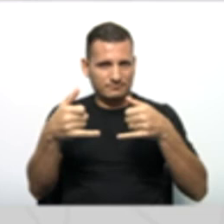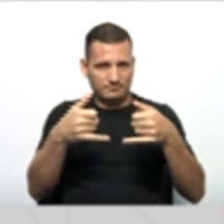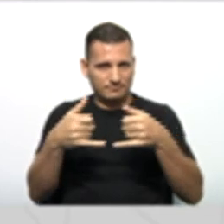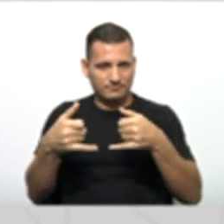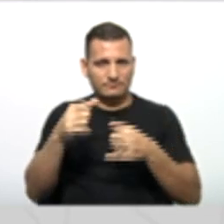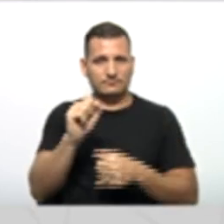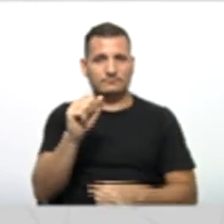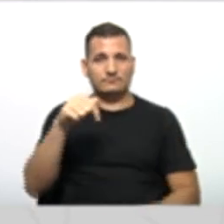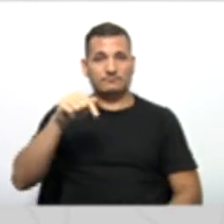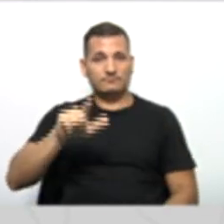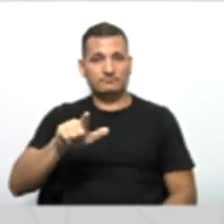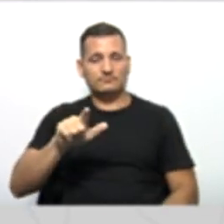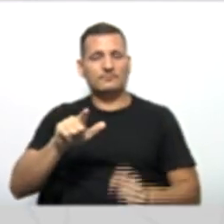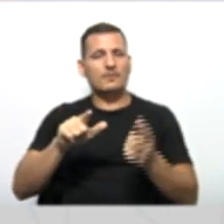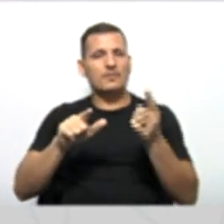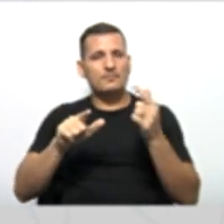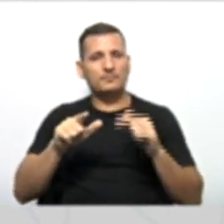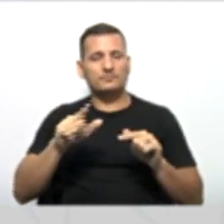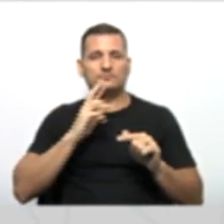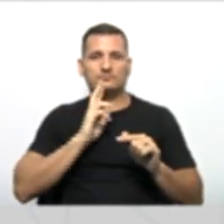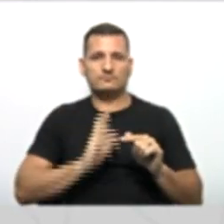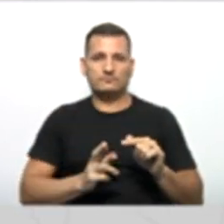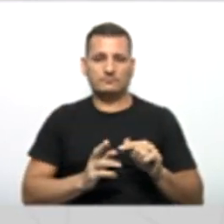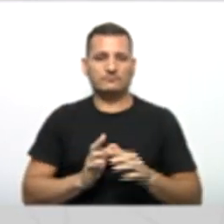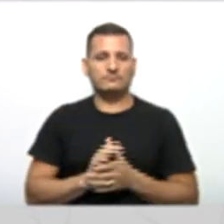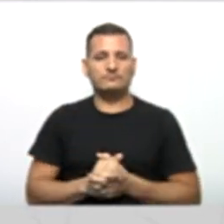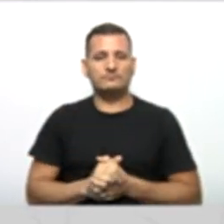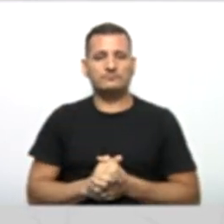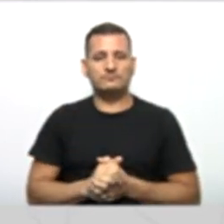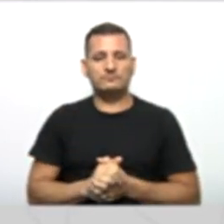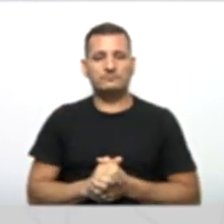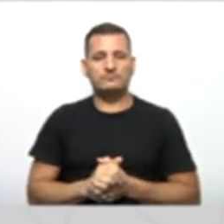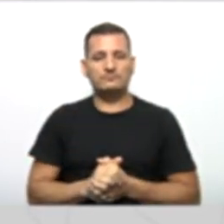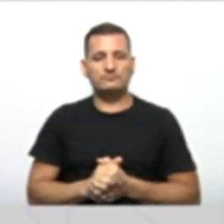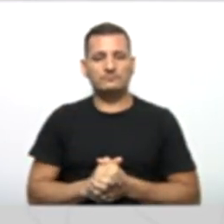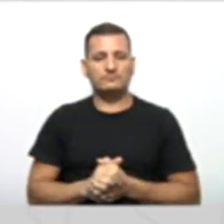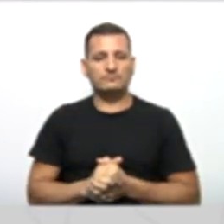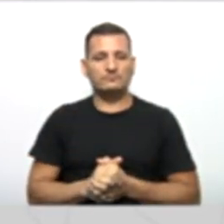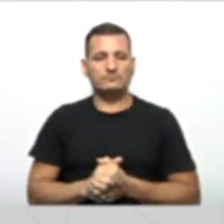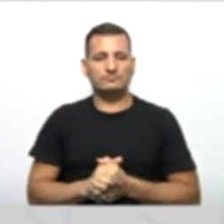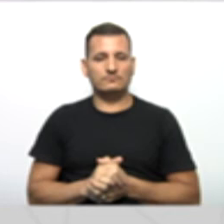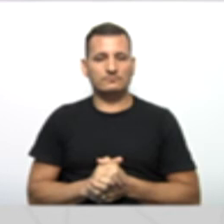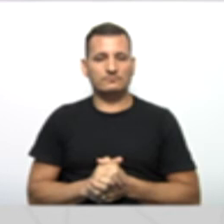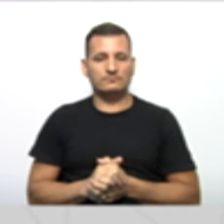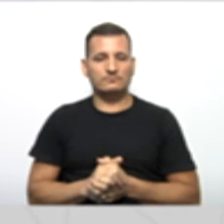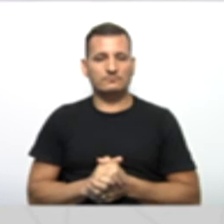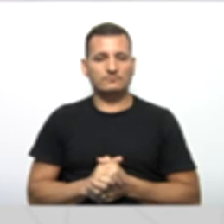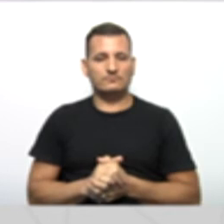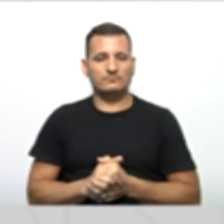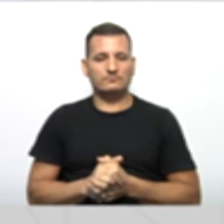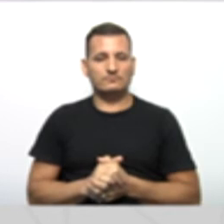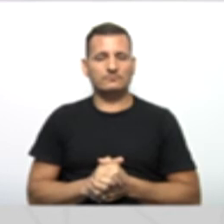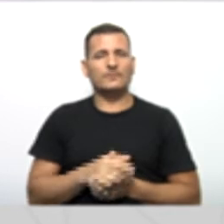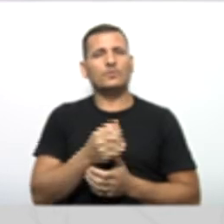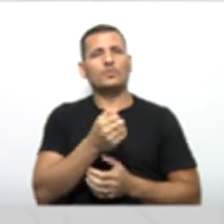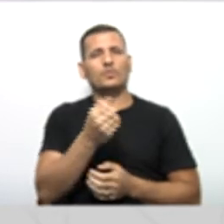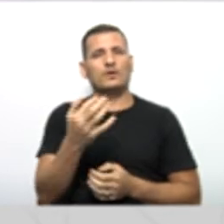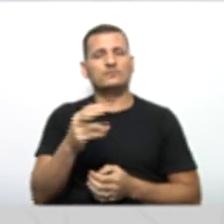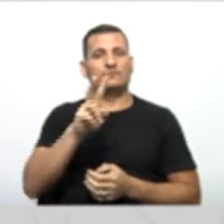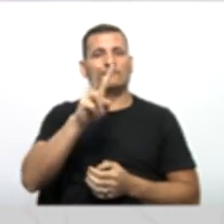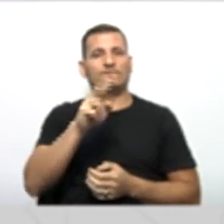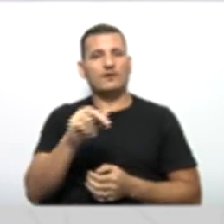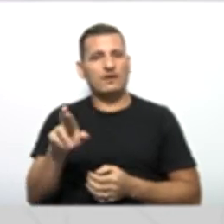e responda aí coloquei o código é pra vocês visualizarem quantas variáveis serão